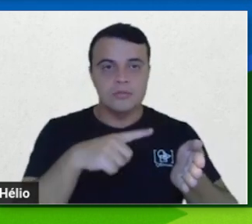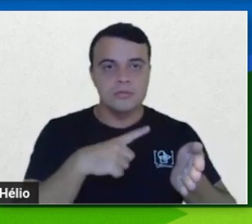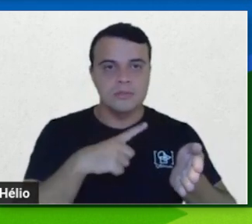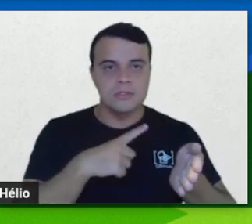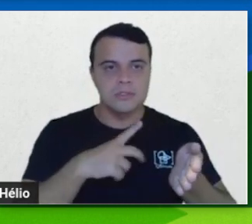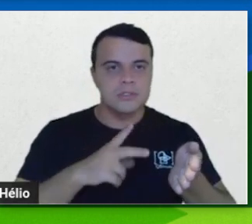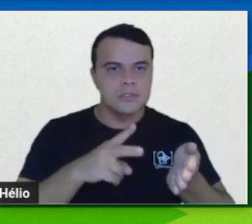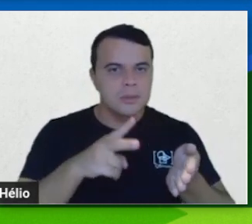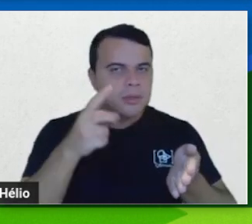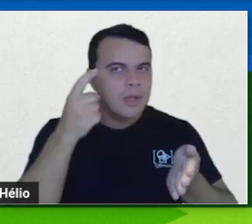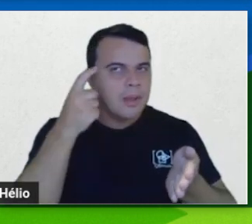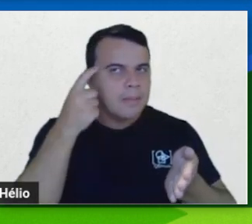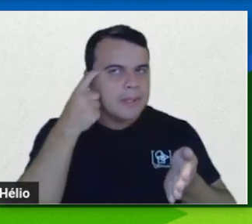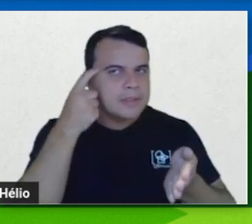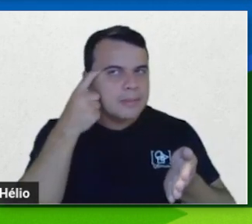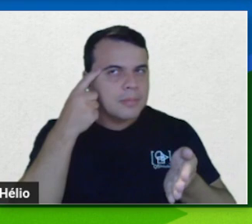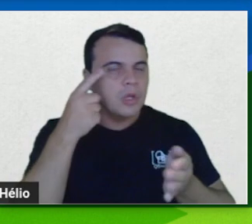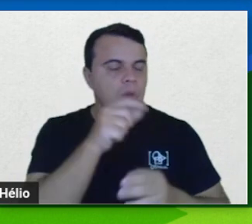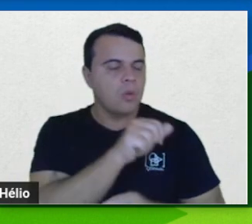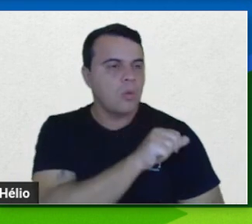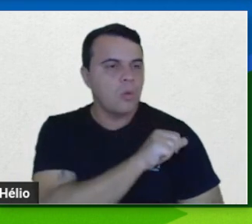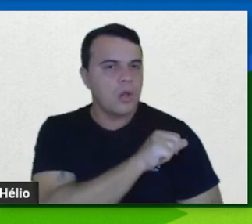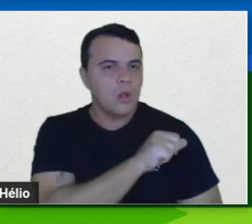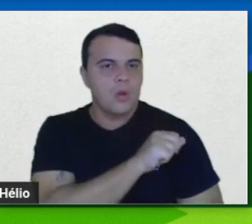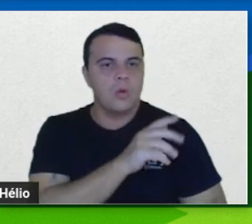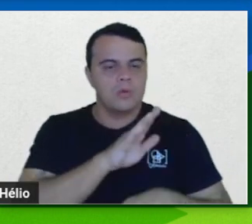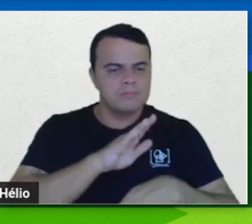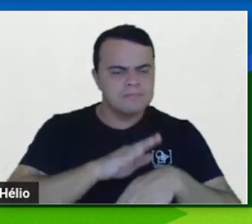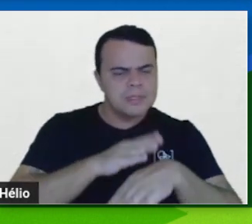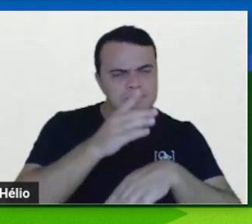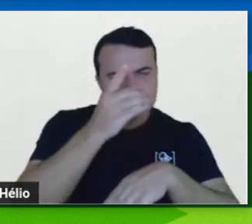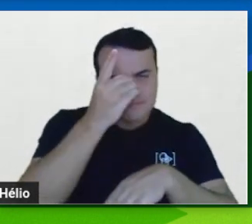o raciocínio do aluno para ser mais criativo.